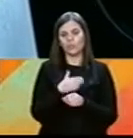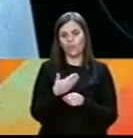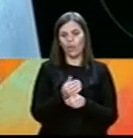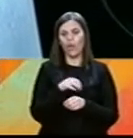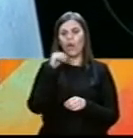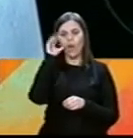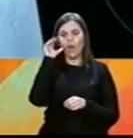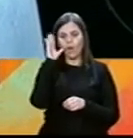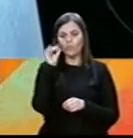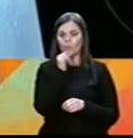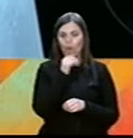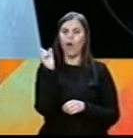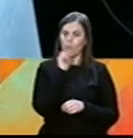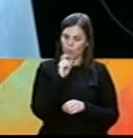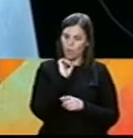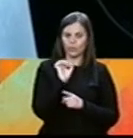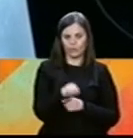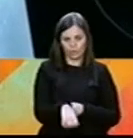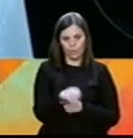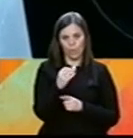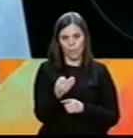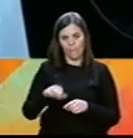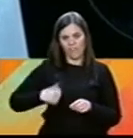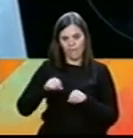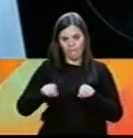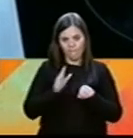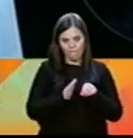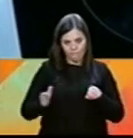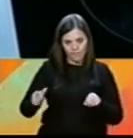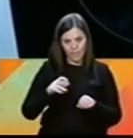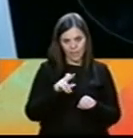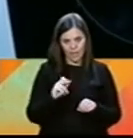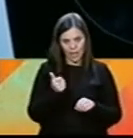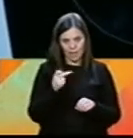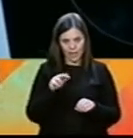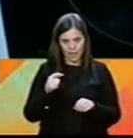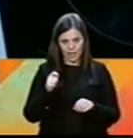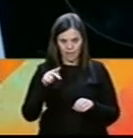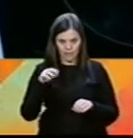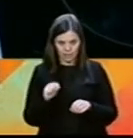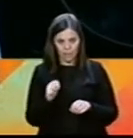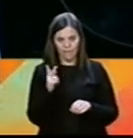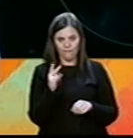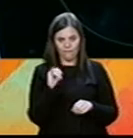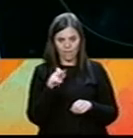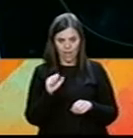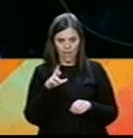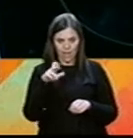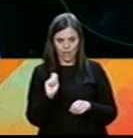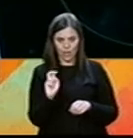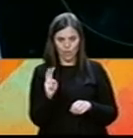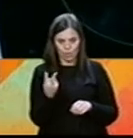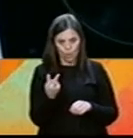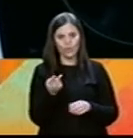pode ser? Pode ser, pode ser, sim senhora. 1 pepino, 4 rabanetes, 20 ml de vinagre de tomate ou de vinho tinto, à escolha de freguês, 2 colheres de sopa de